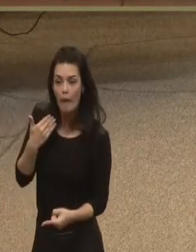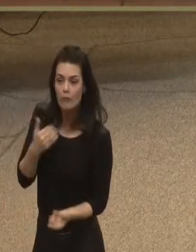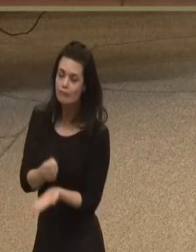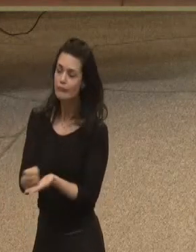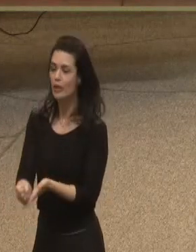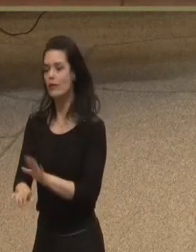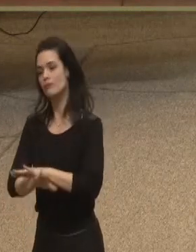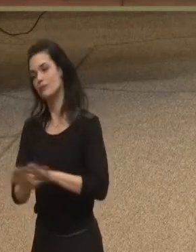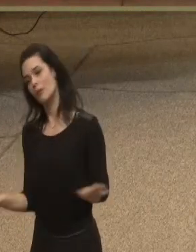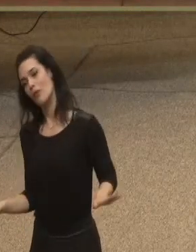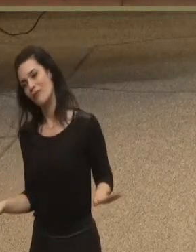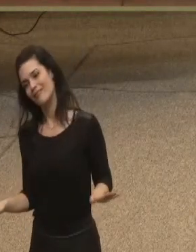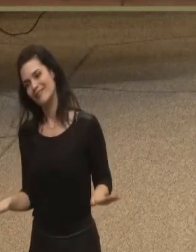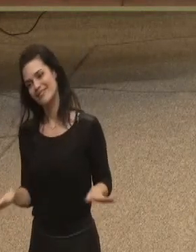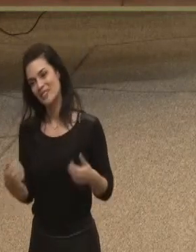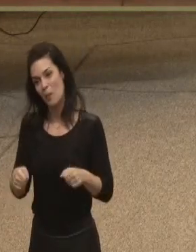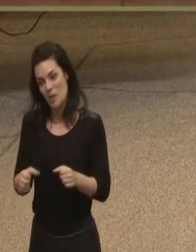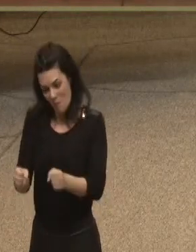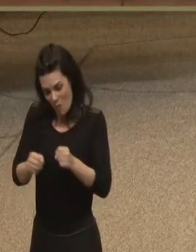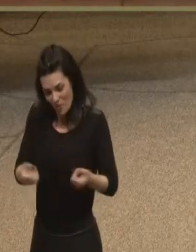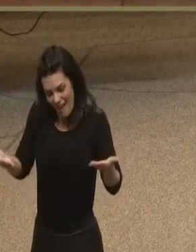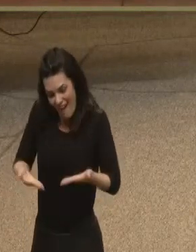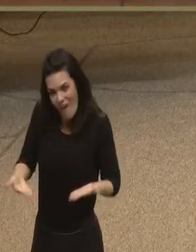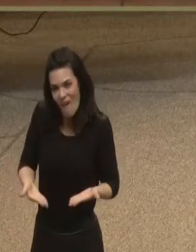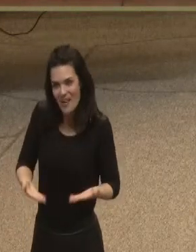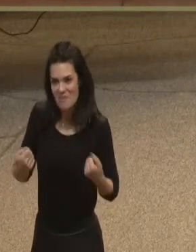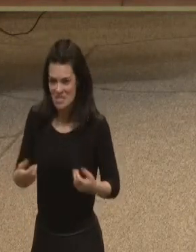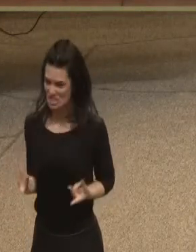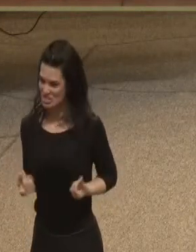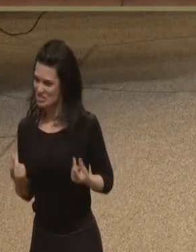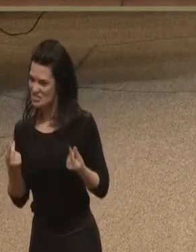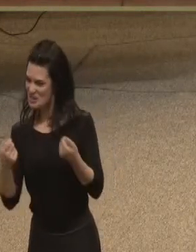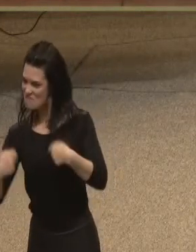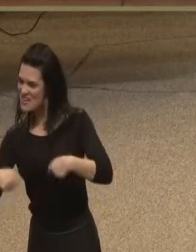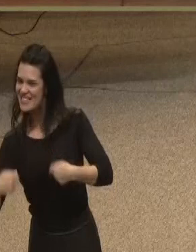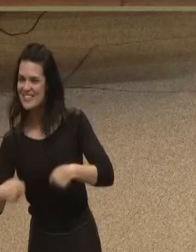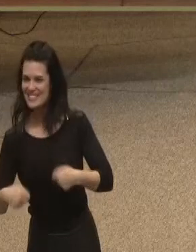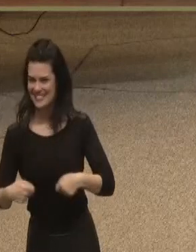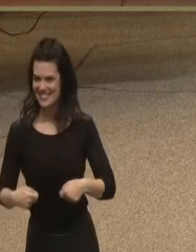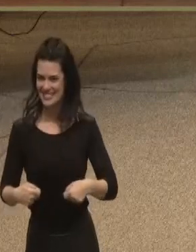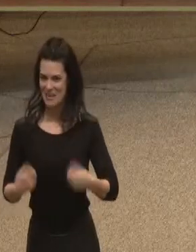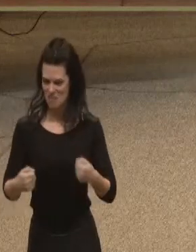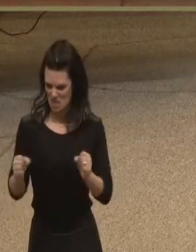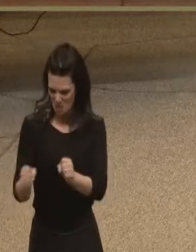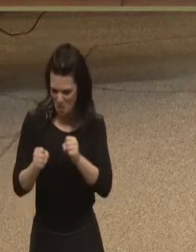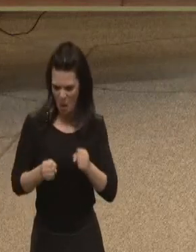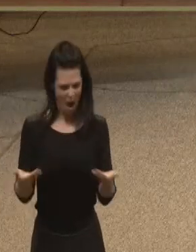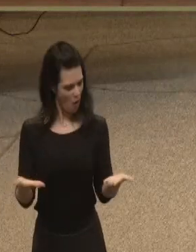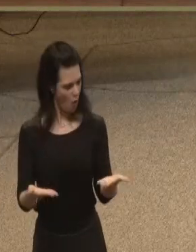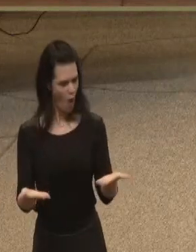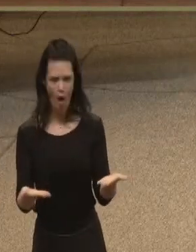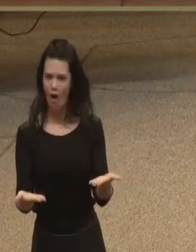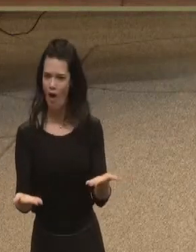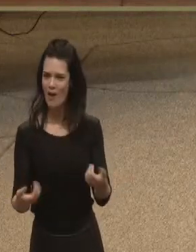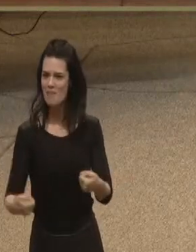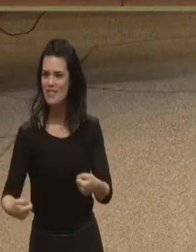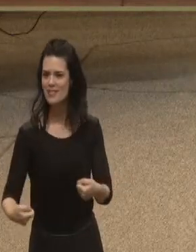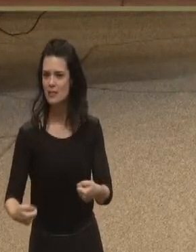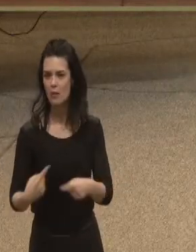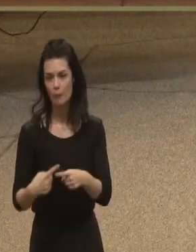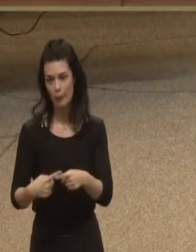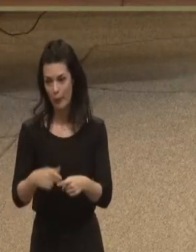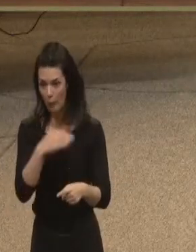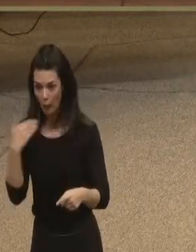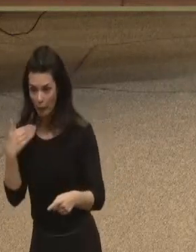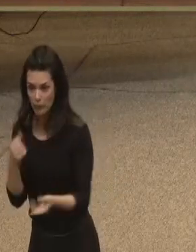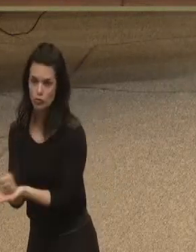mais nada. O tempo de ser feliz, de ser próspero, de ser influente, de ser poderoso e de ser rico era